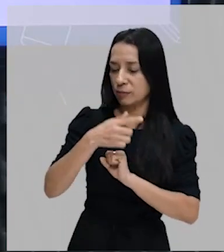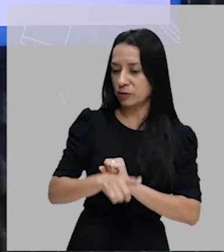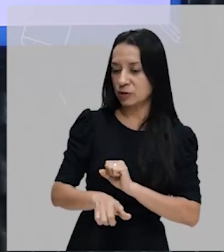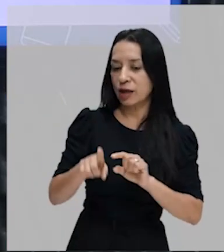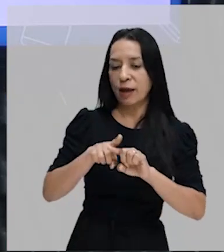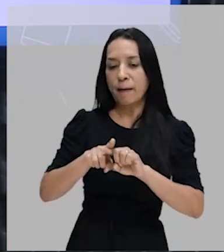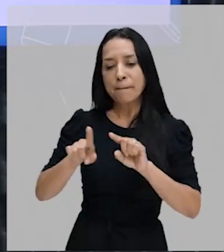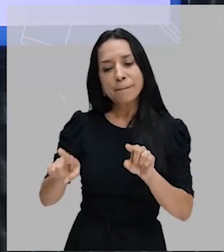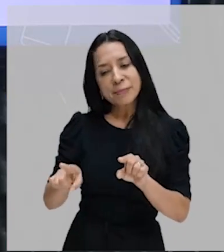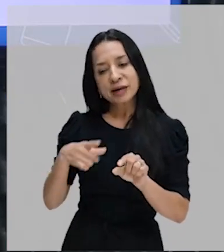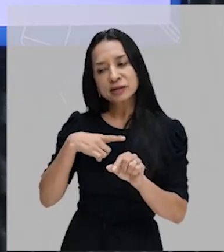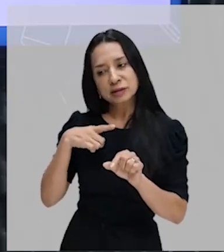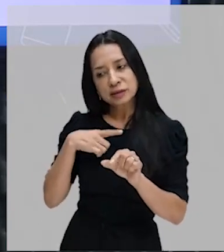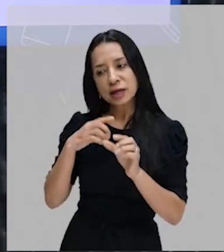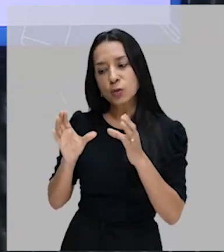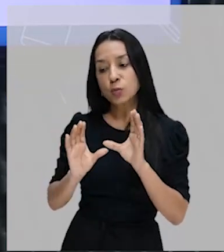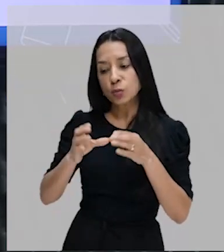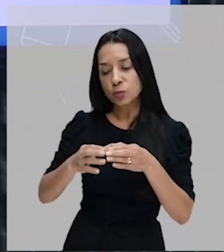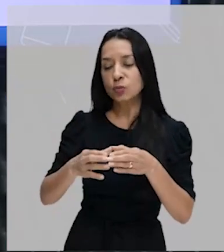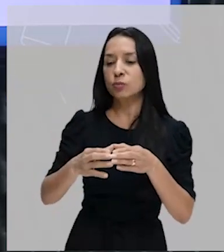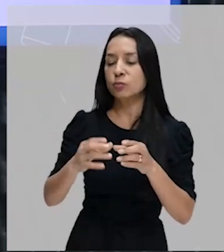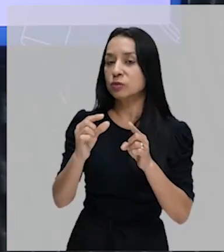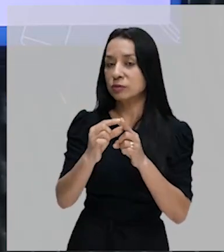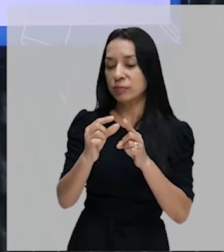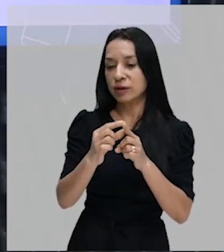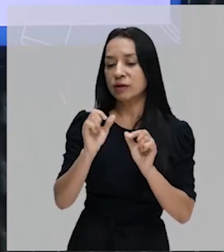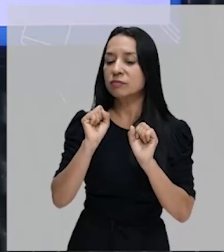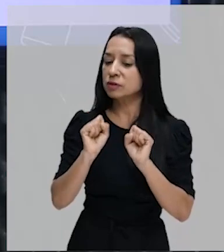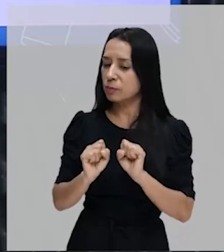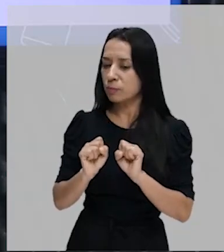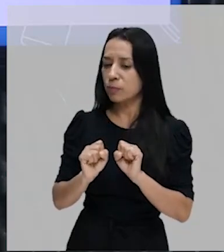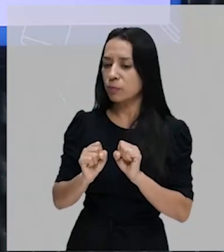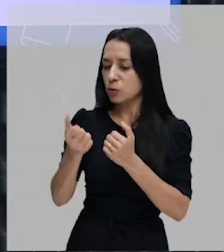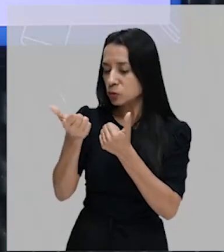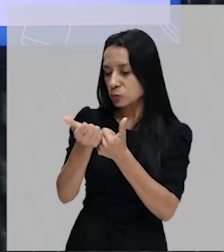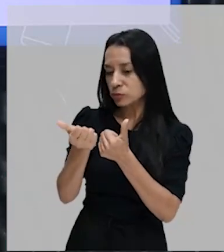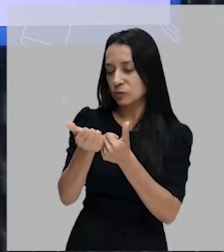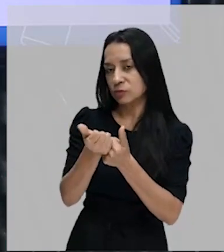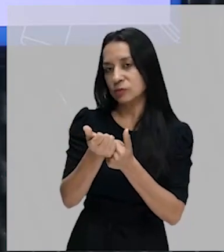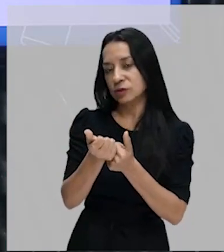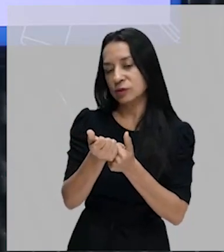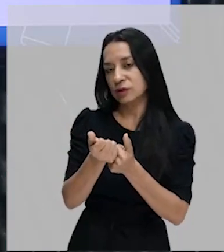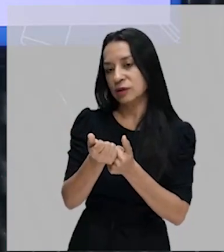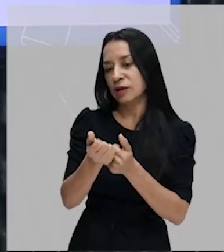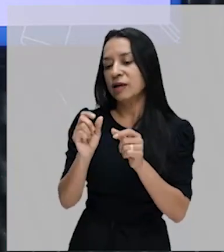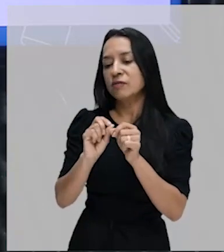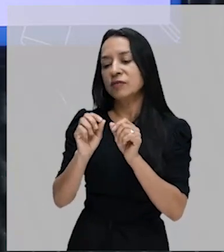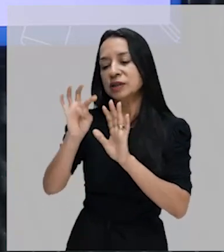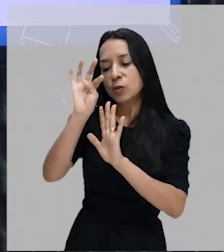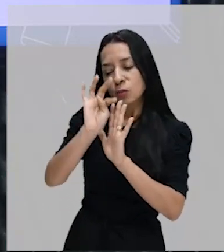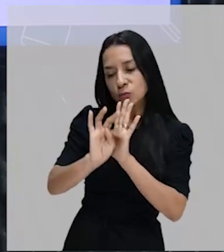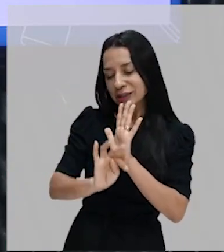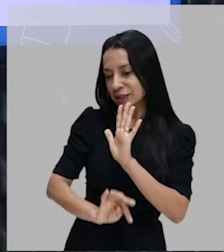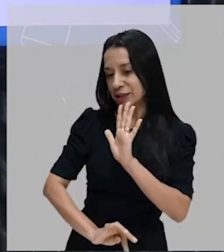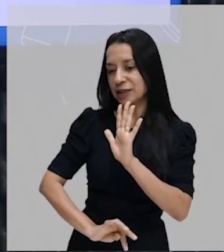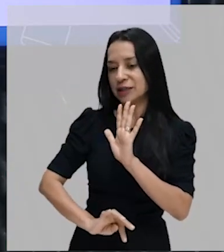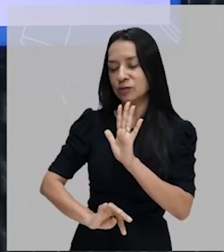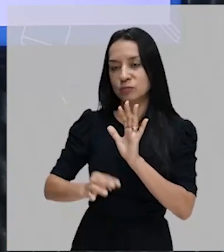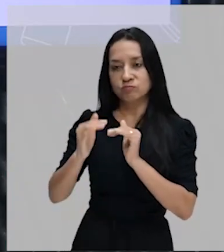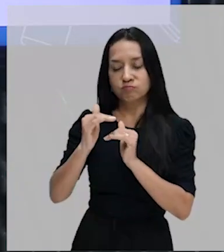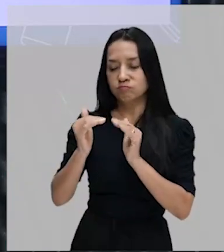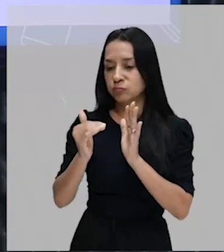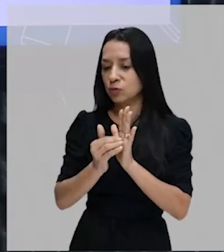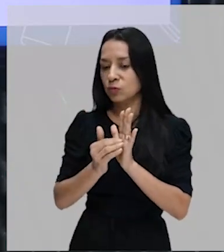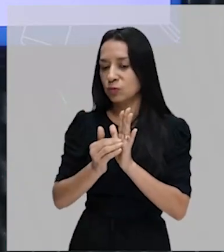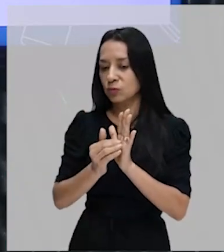ficar repetitivo, tá? Porque eu posso fazer um texto inteiro falando dessa situação aqui e citar o nome do Fernando